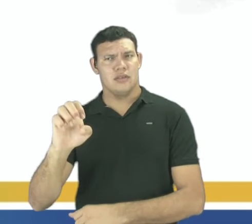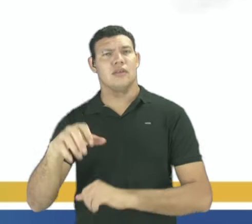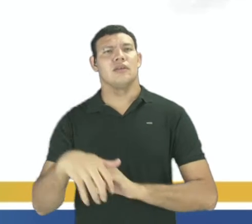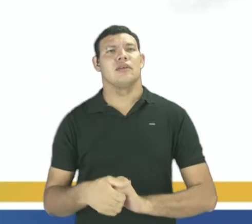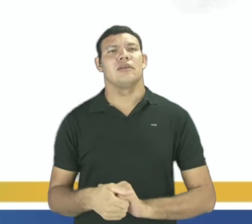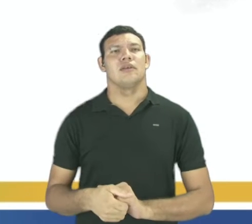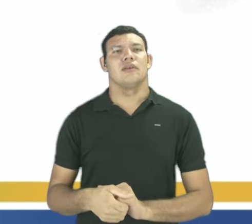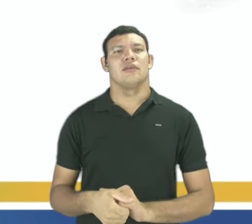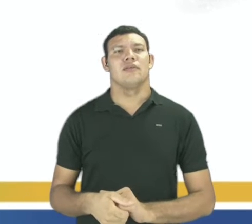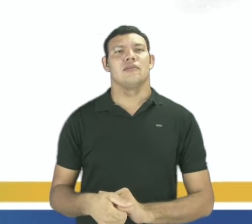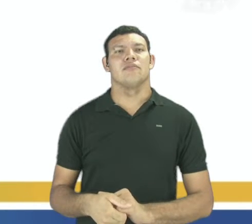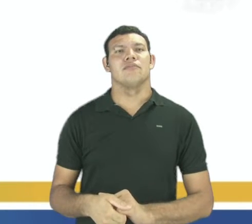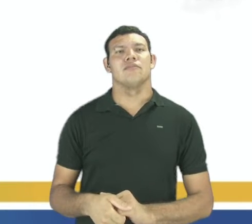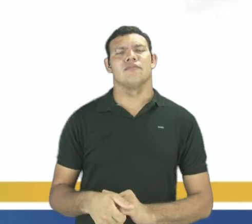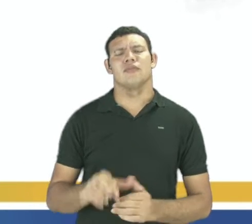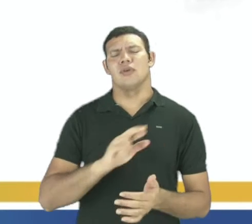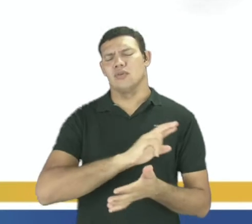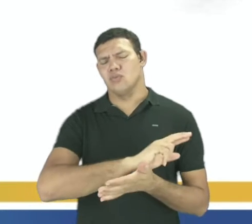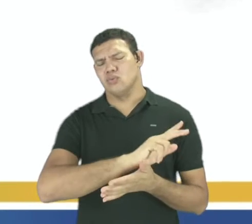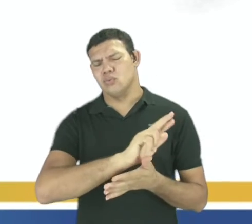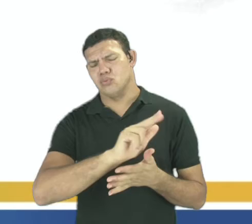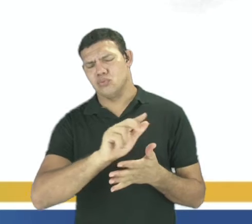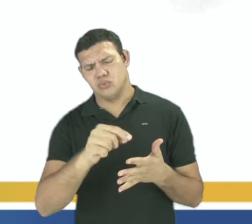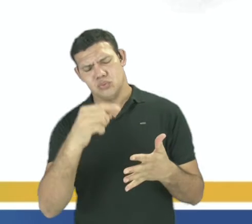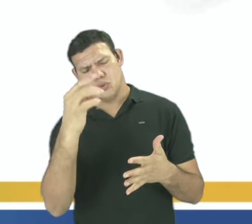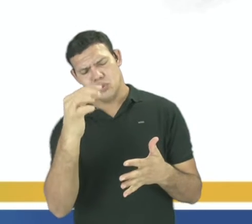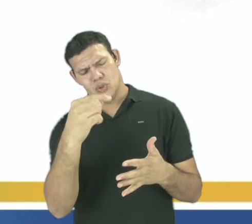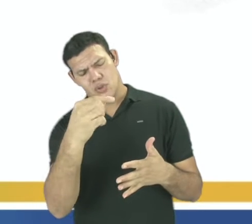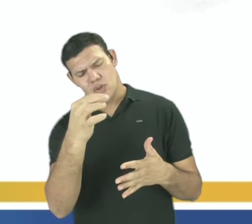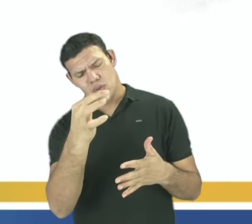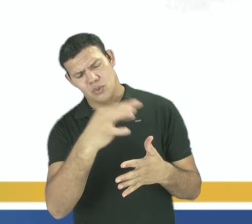escrita, efetivamente, certo,